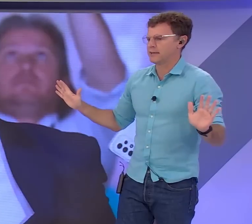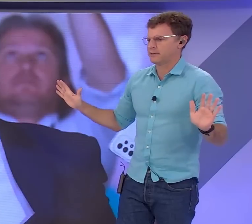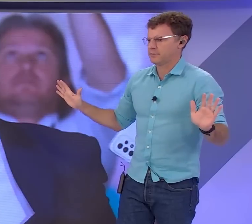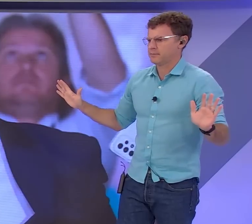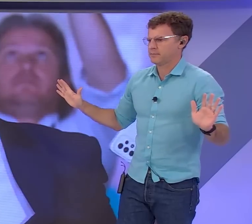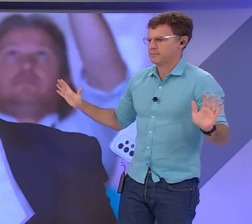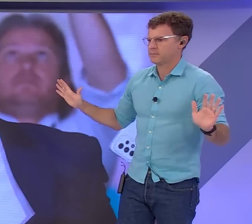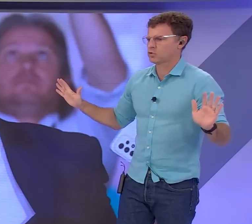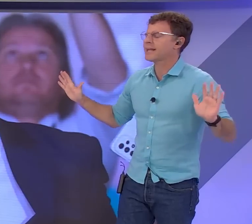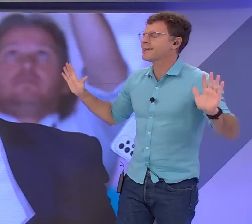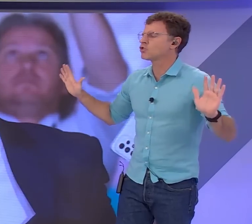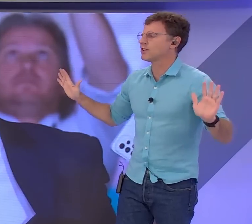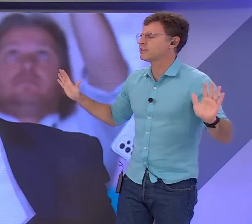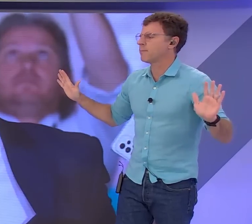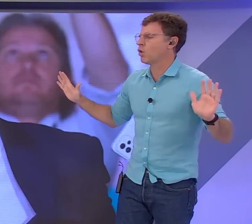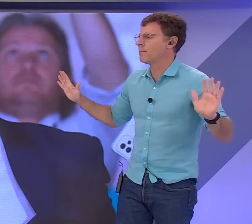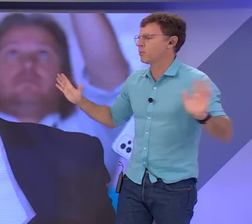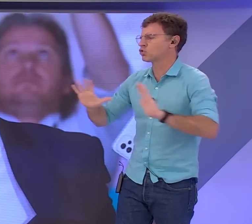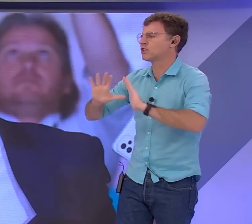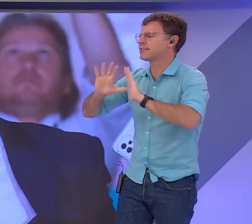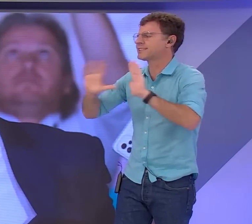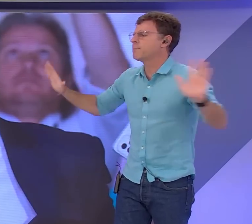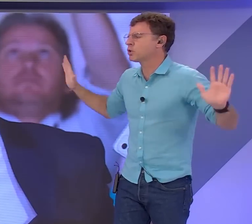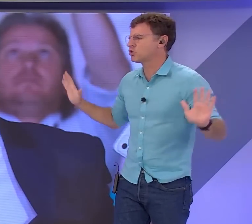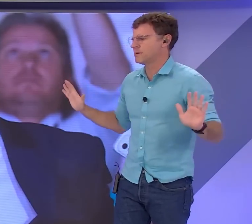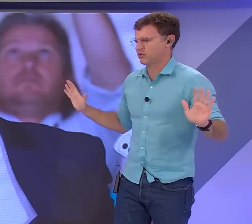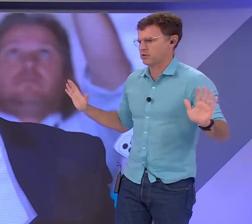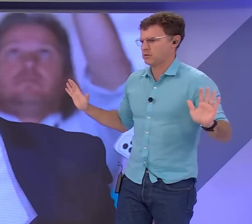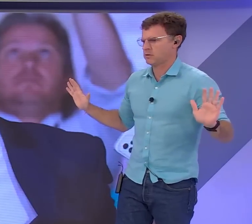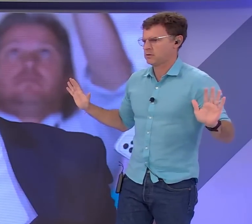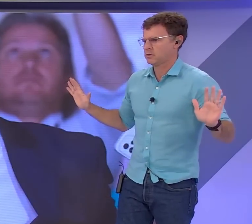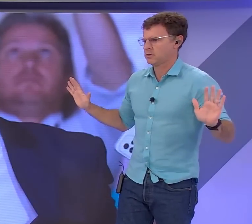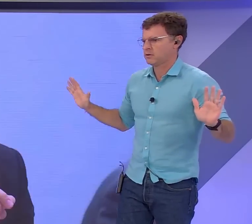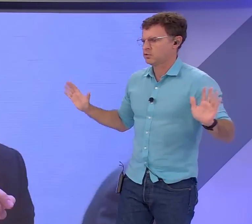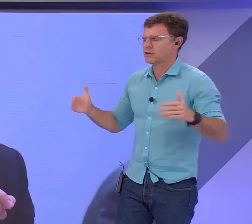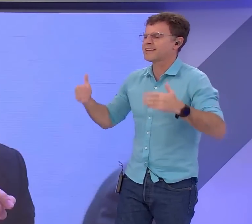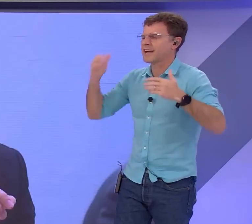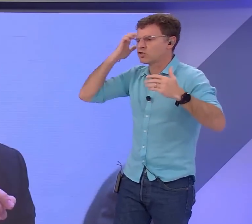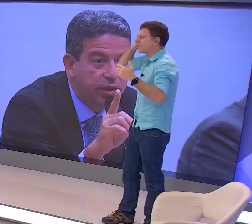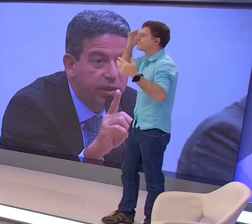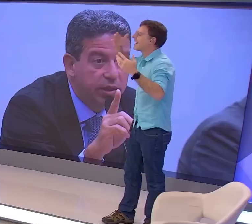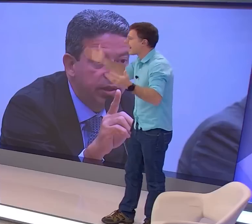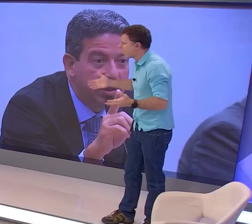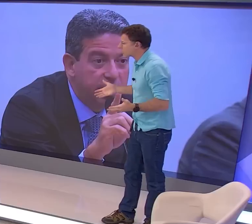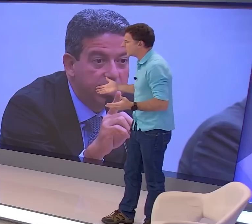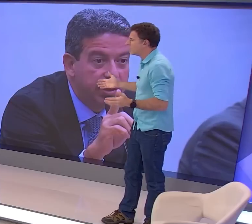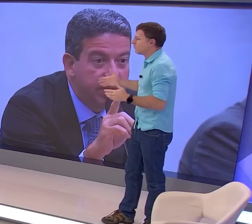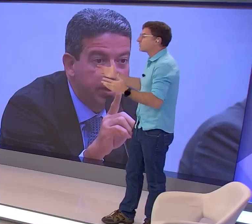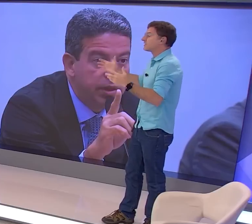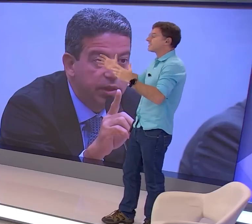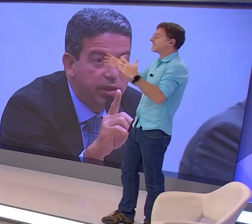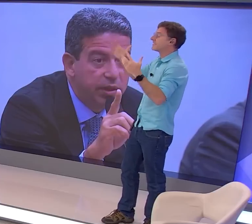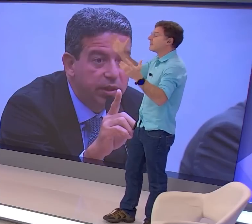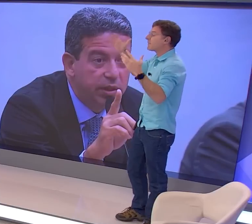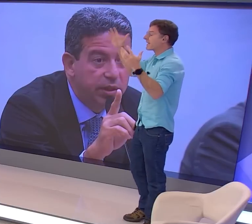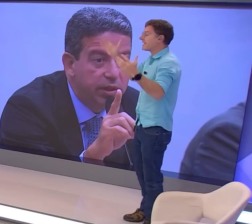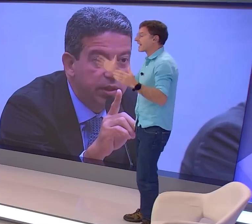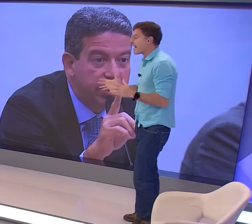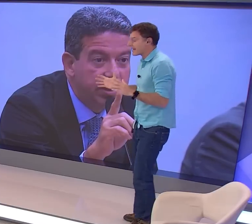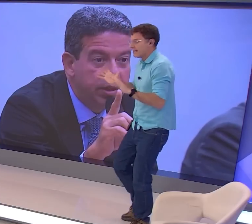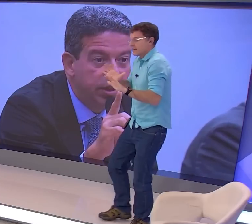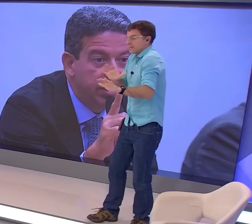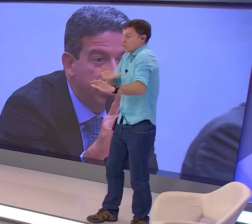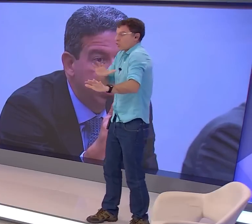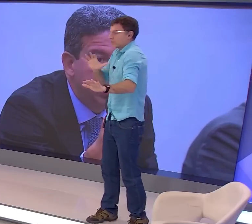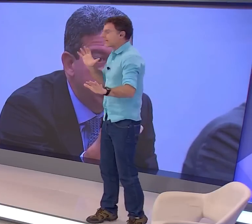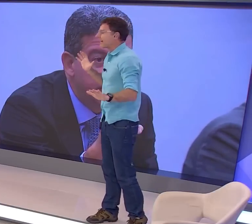para audiência. Tu quer ter audiência boa, meu irmão? Tu seja sempre otimista. Tu quer ter audiência alta? Você seja sempre aquele